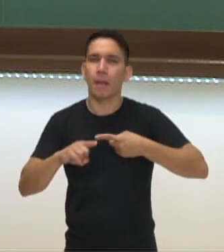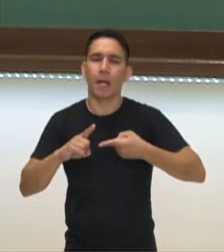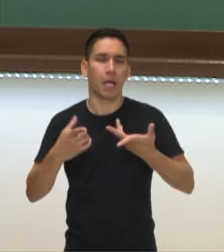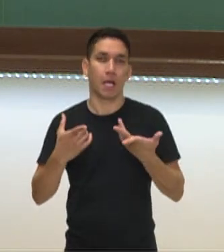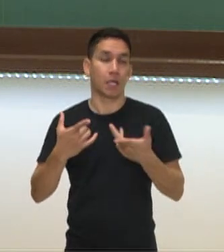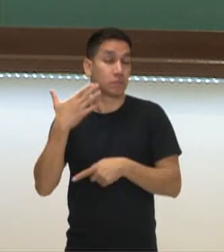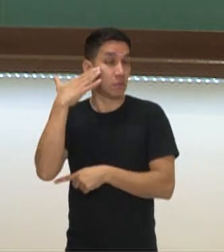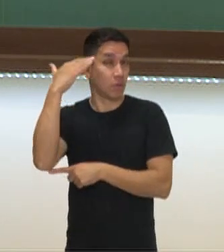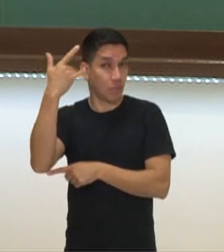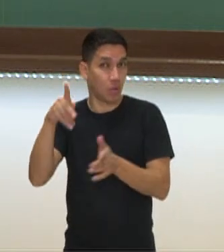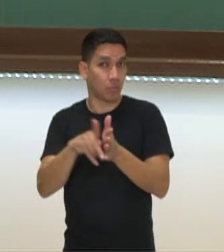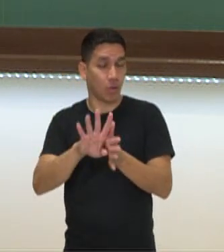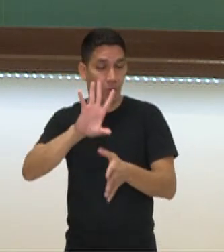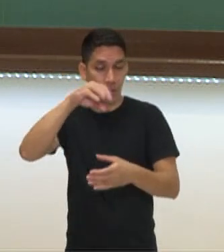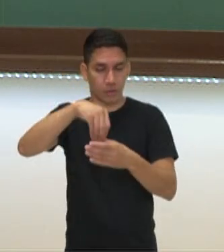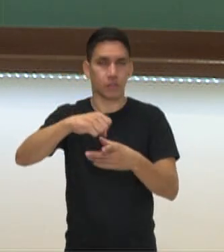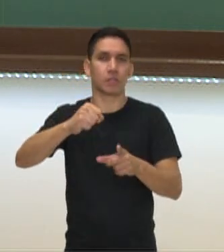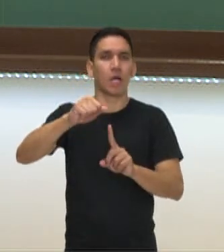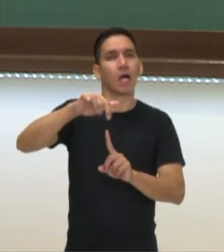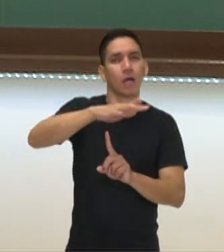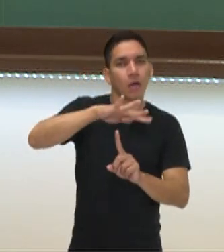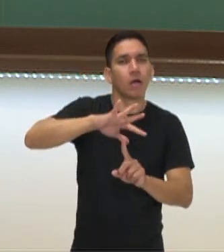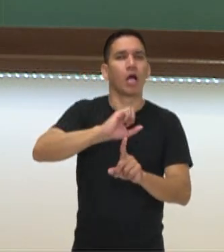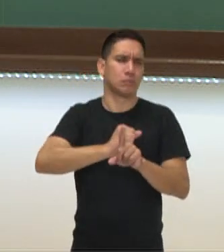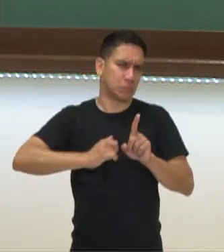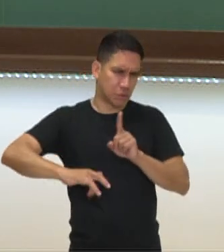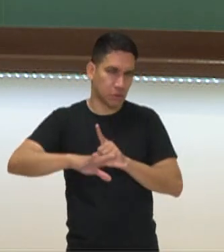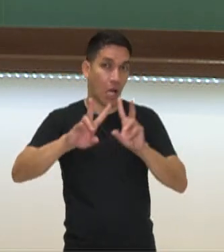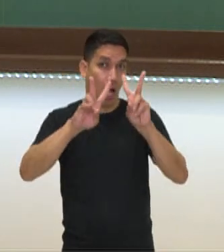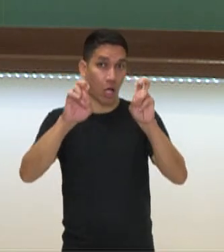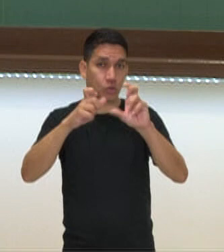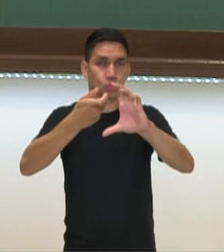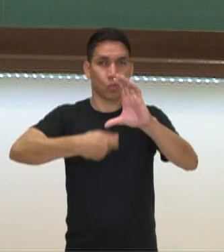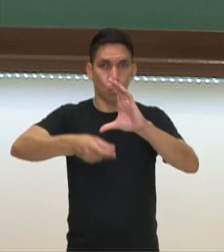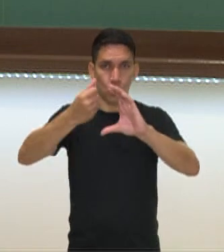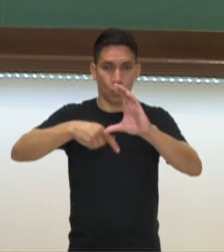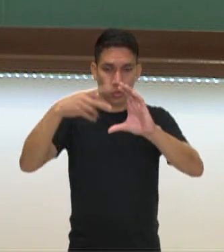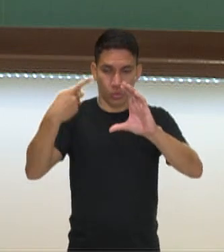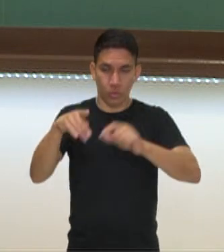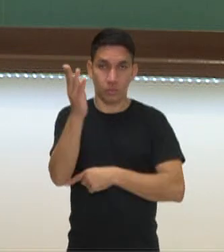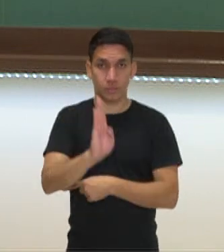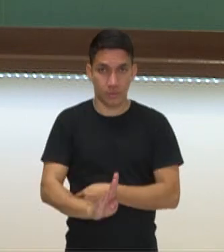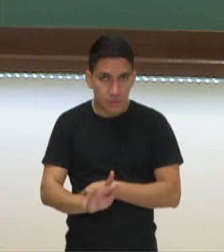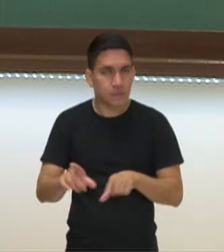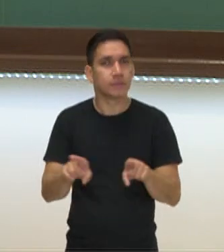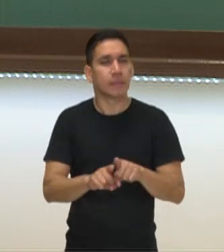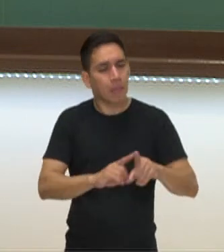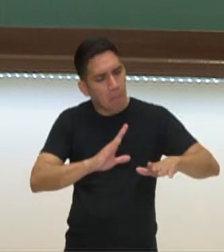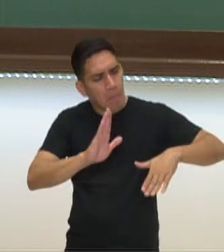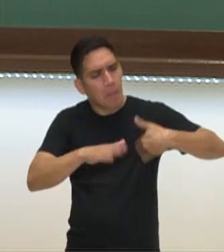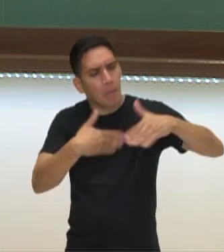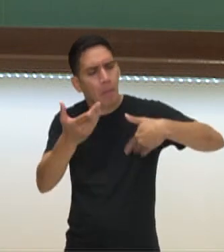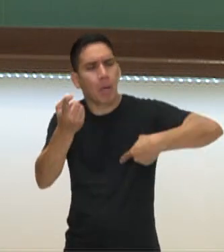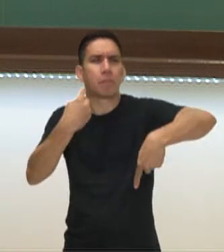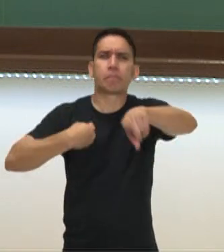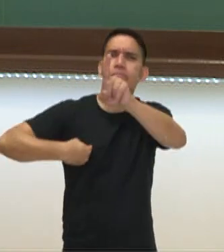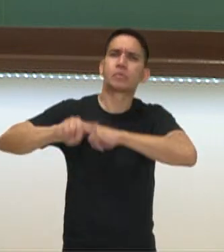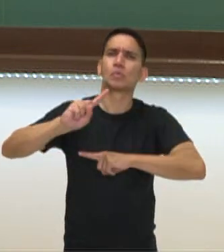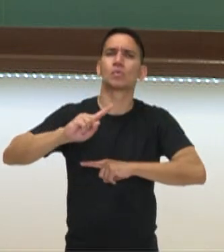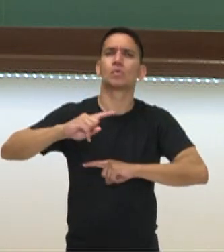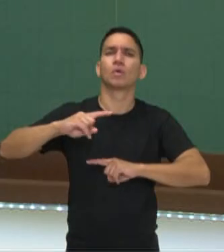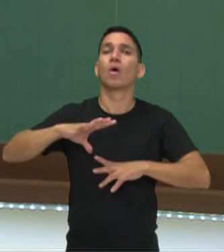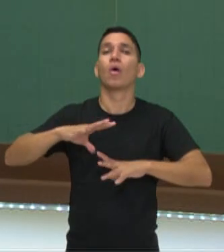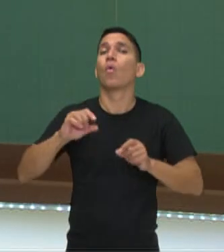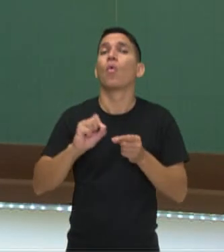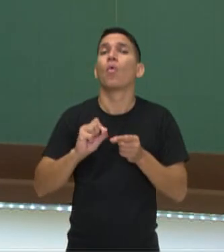clássica também em sociologia e antropologia sobre o capitalismo no Brasil, né, e as transformações no mundo do trabalho.